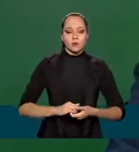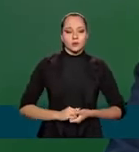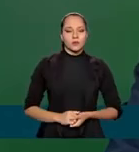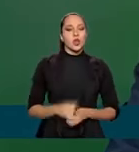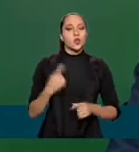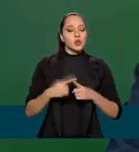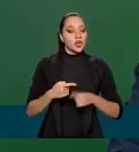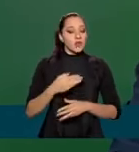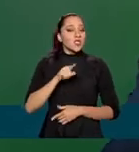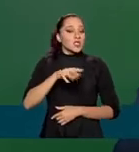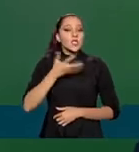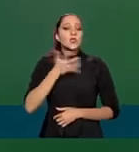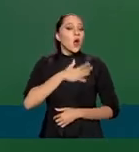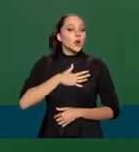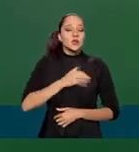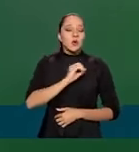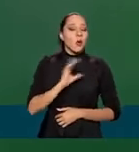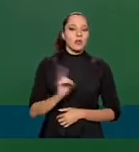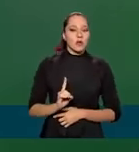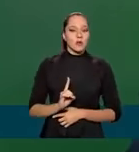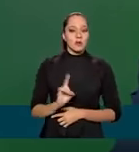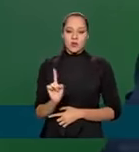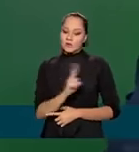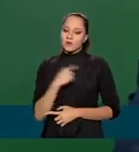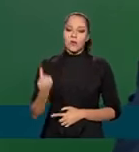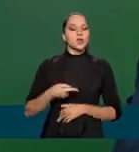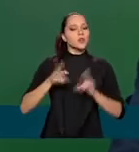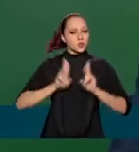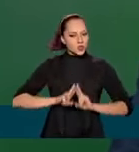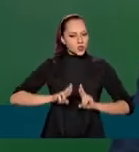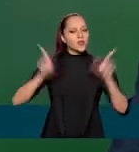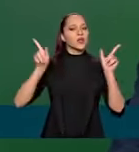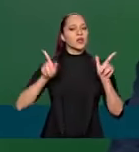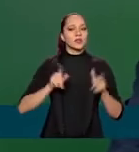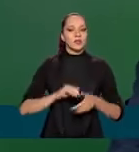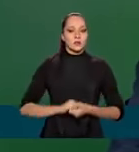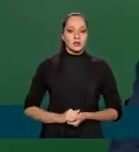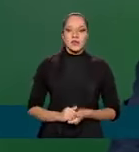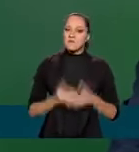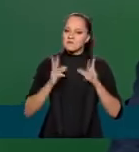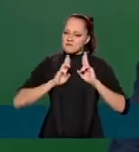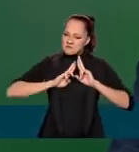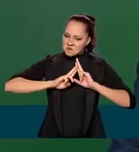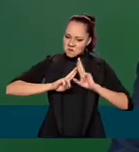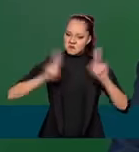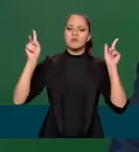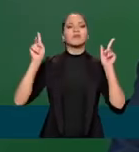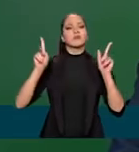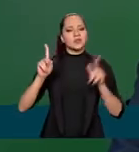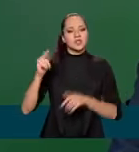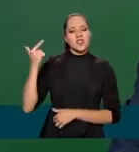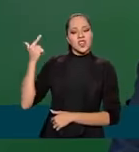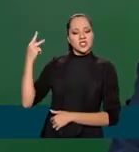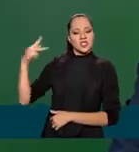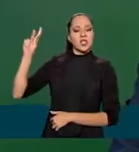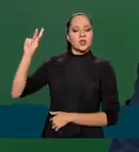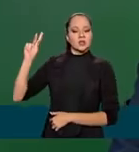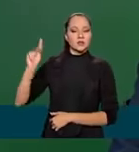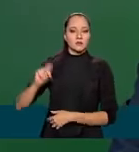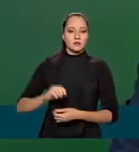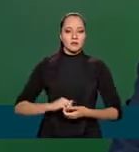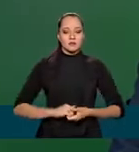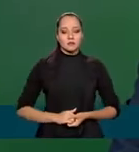e o que gostem ou não nós somos diferentes muito diferentes deles